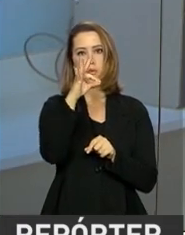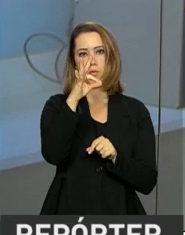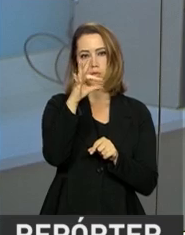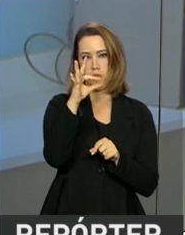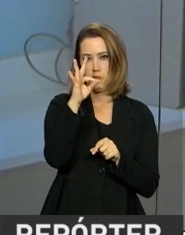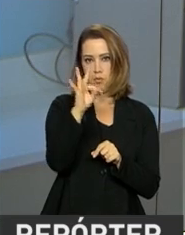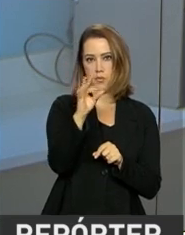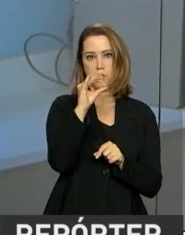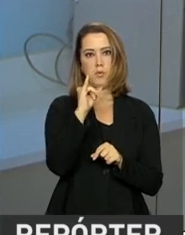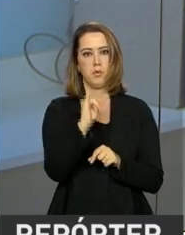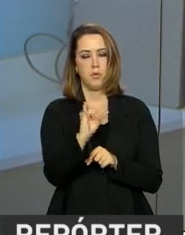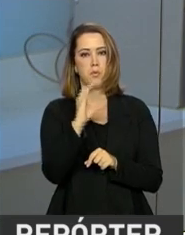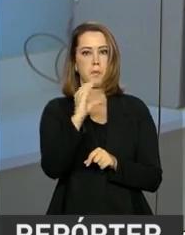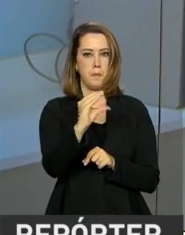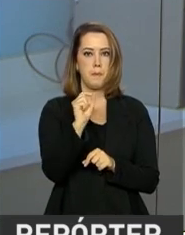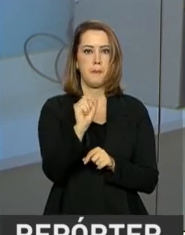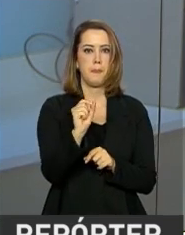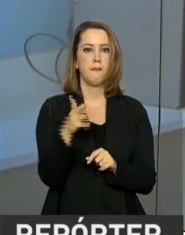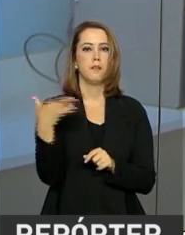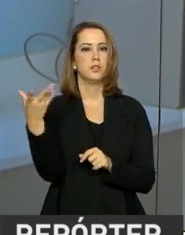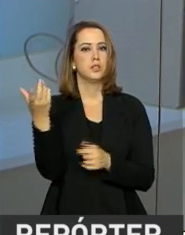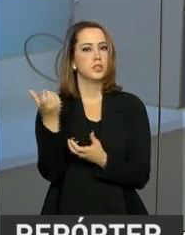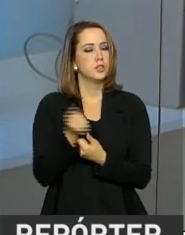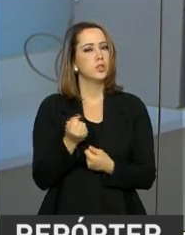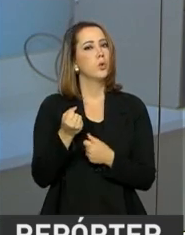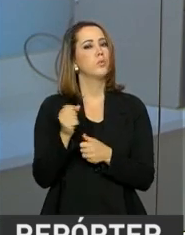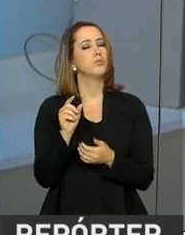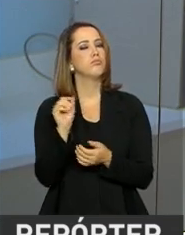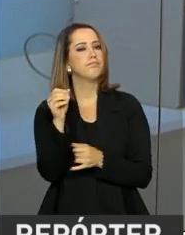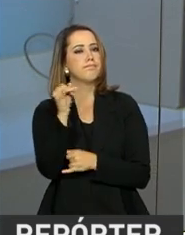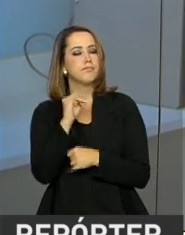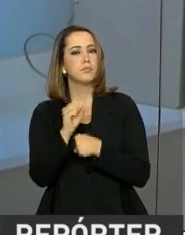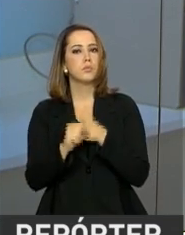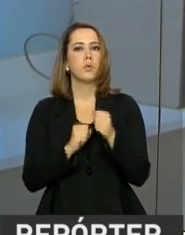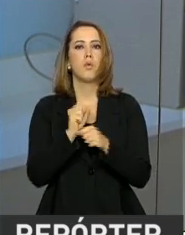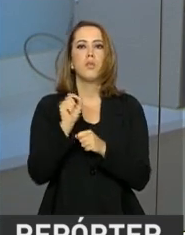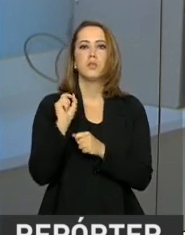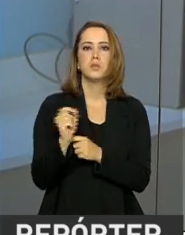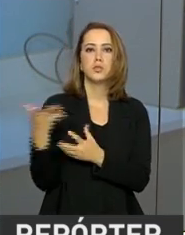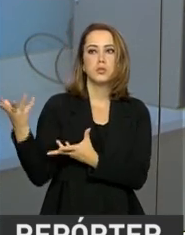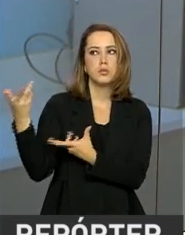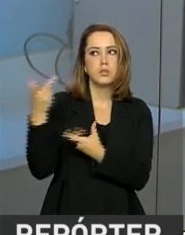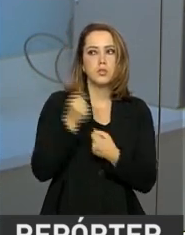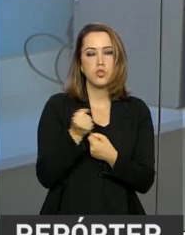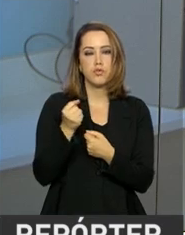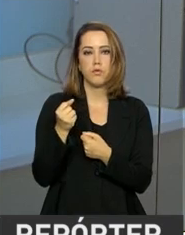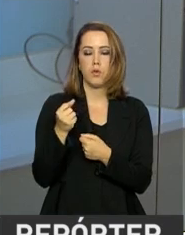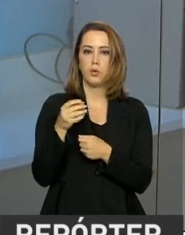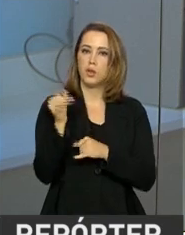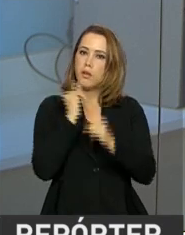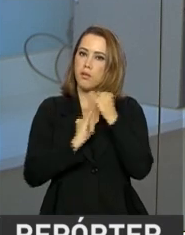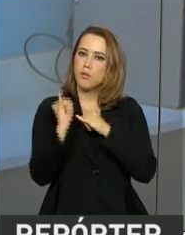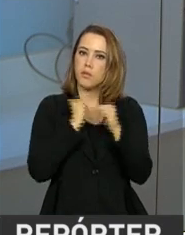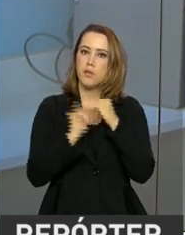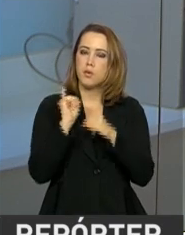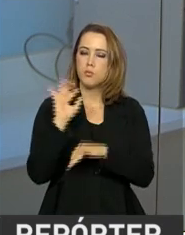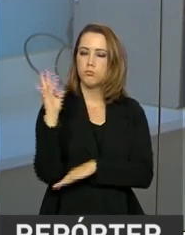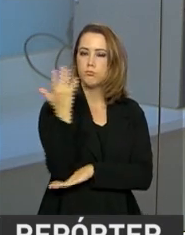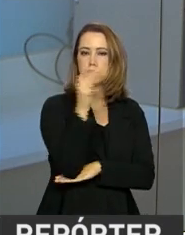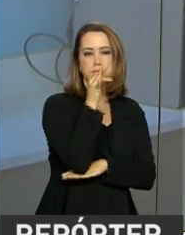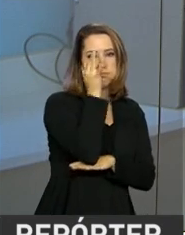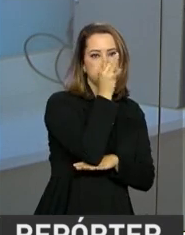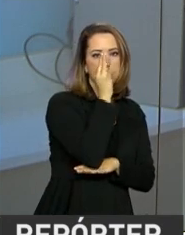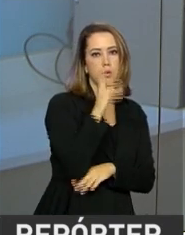criou uma ferramenta para repatriar dados sobre a biodiversidade brasileira mais de 850.000